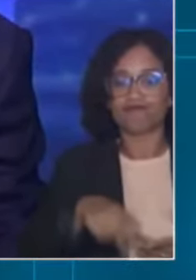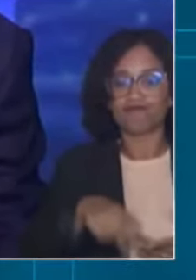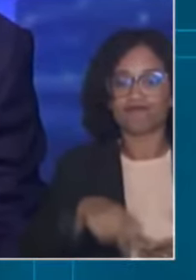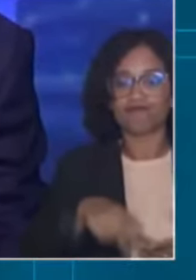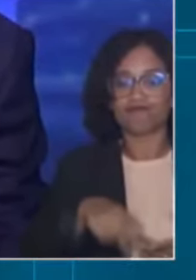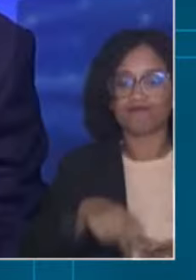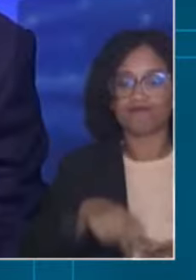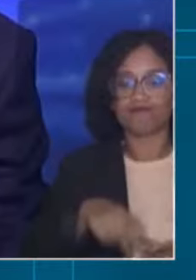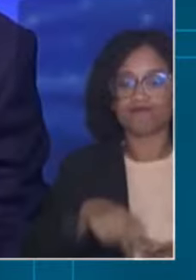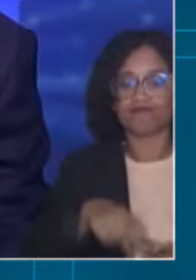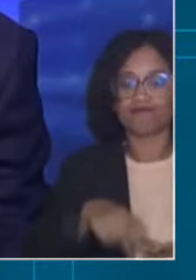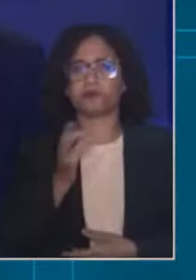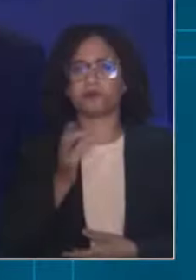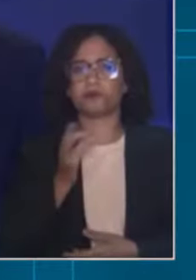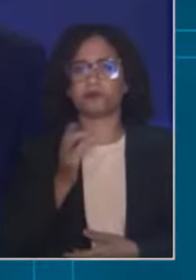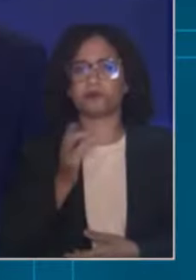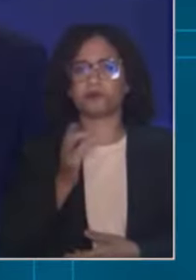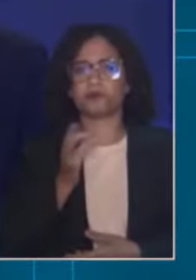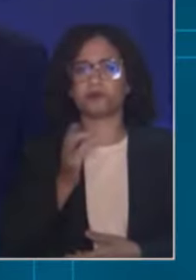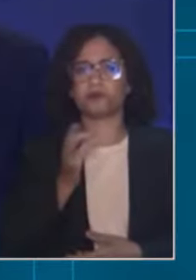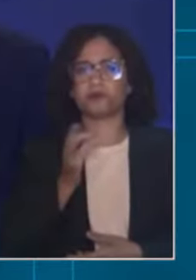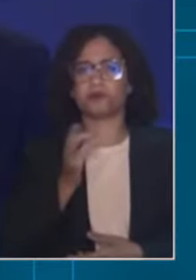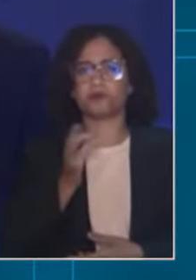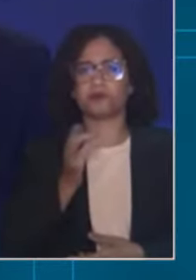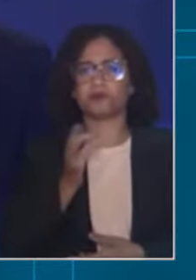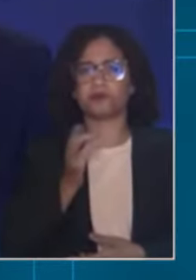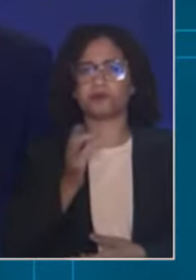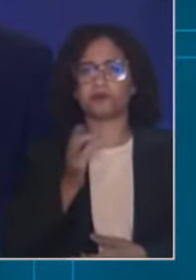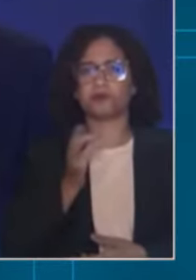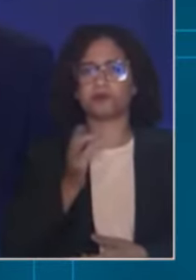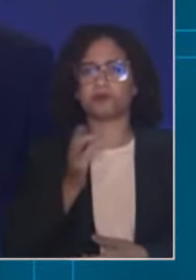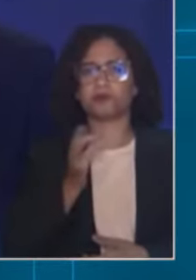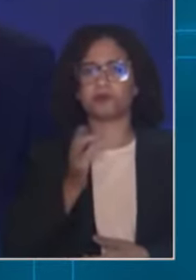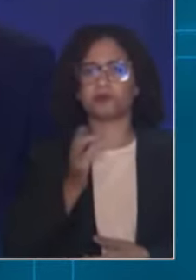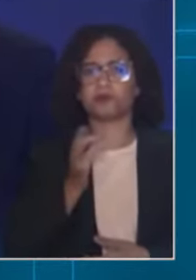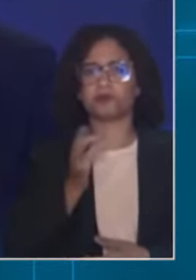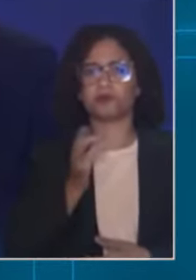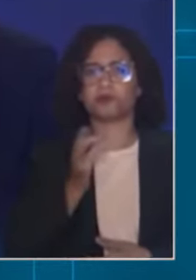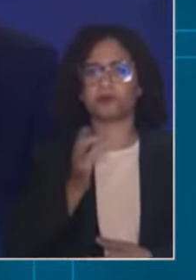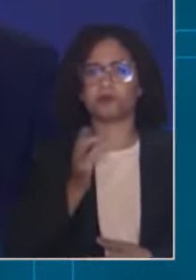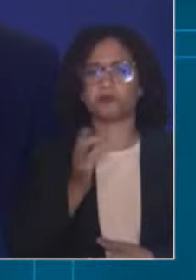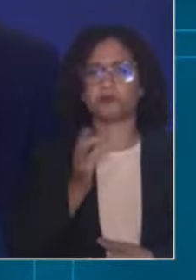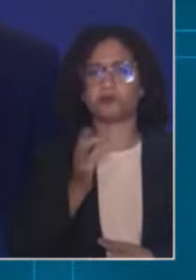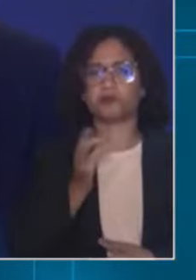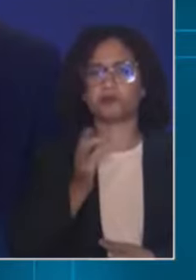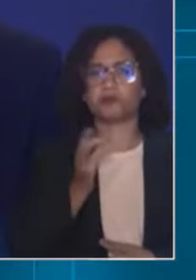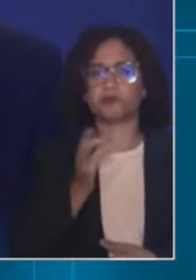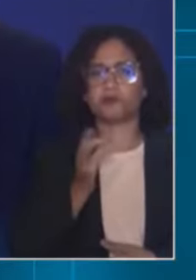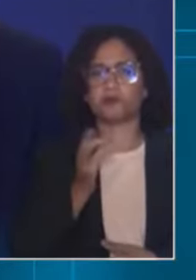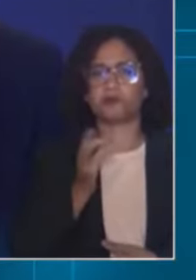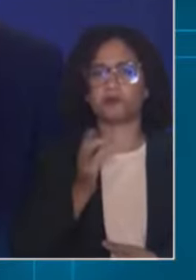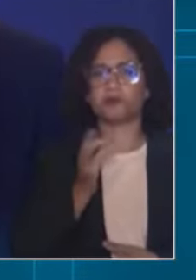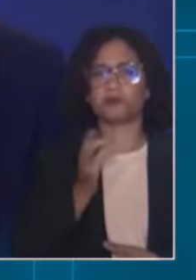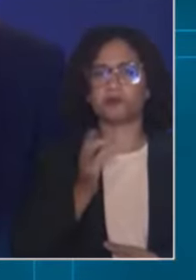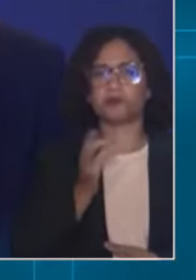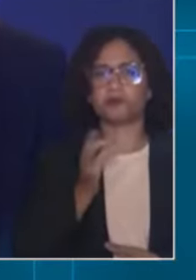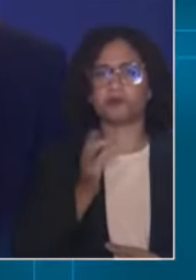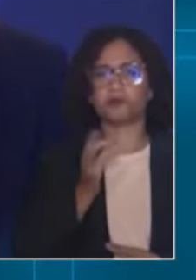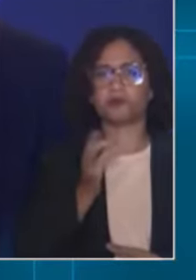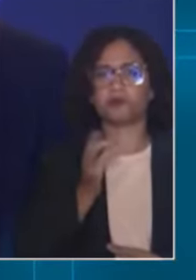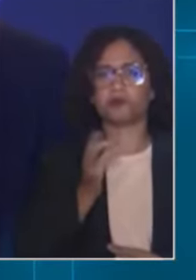como você disse, Franciel, é curioso, né? A Bahia que votou tanto em peso em Lula, né? O PT, que já são governados, você mencionou